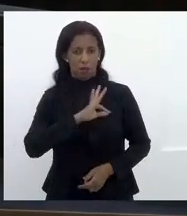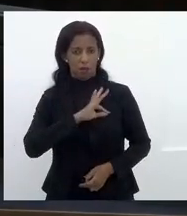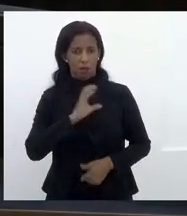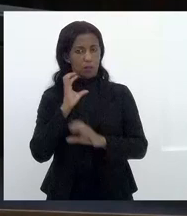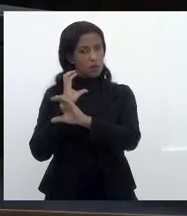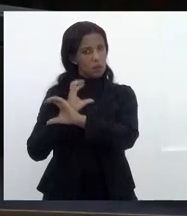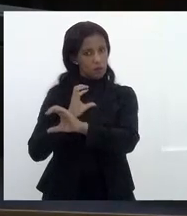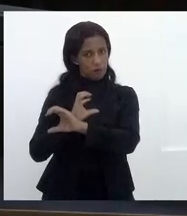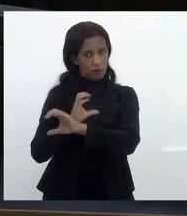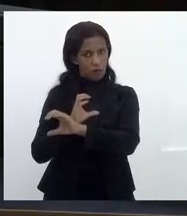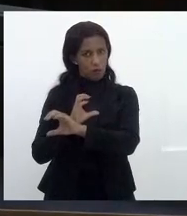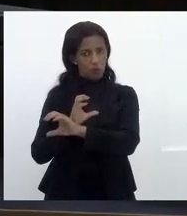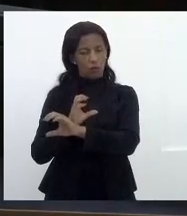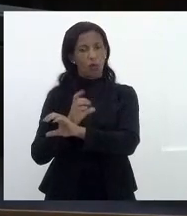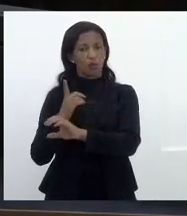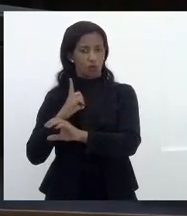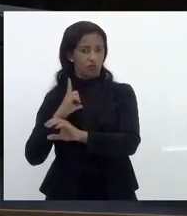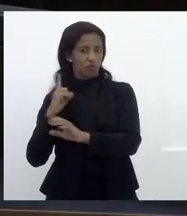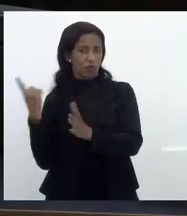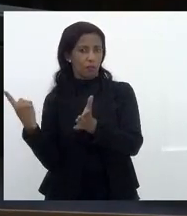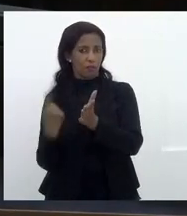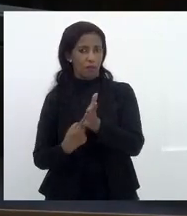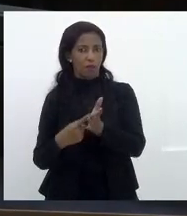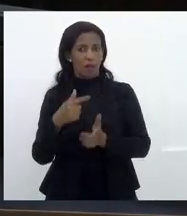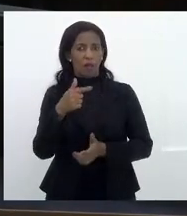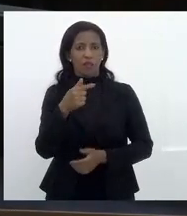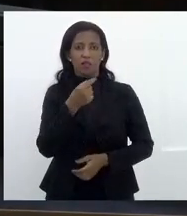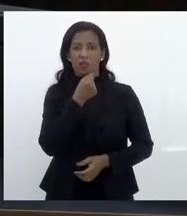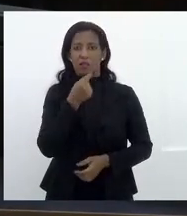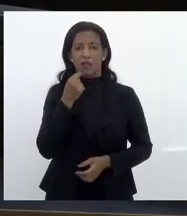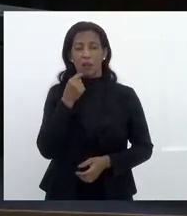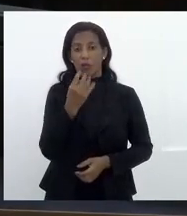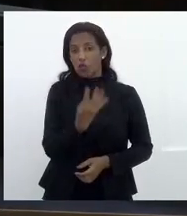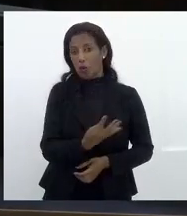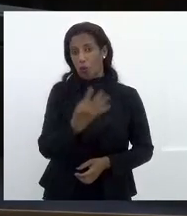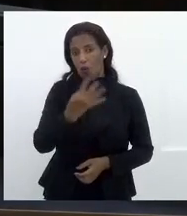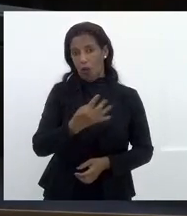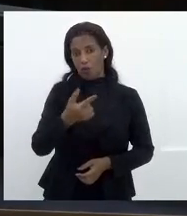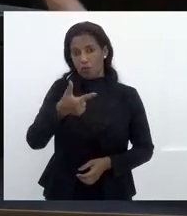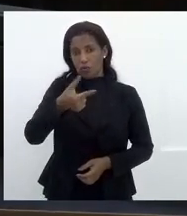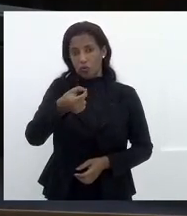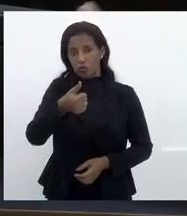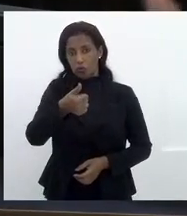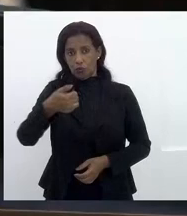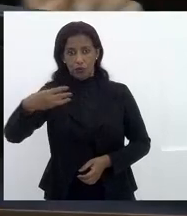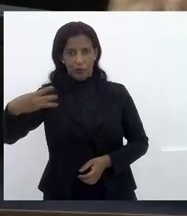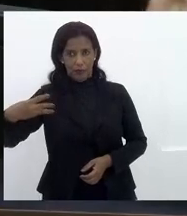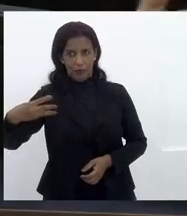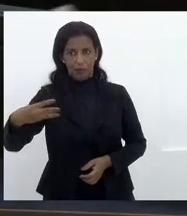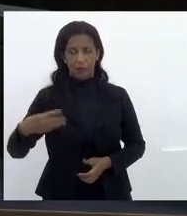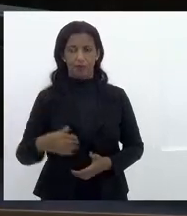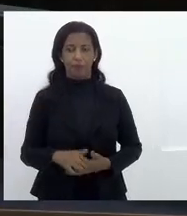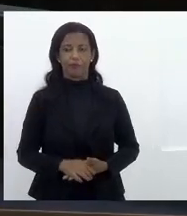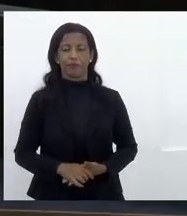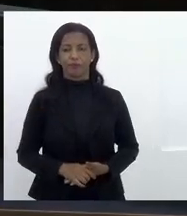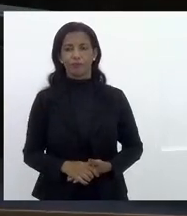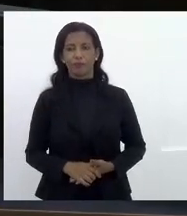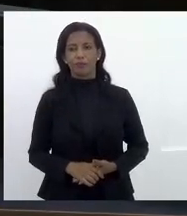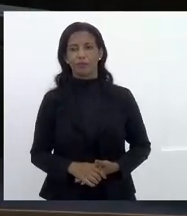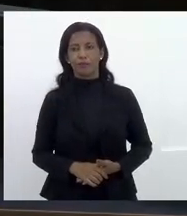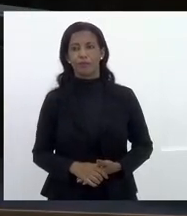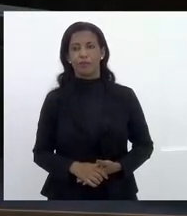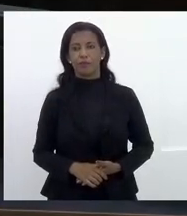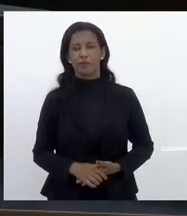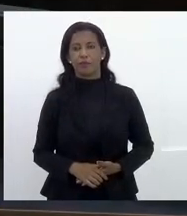Polícia Civil nós temos o Marco temporal de setembro de 4 de setembro de 2013 é a